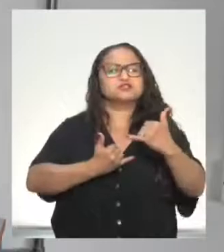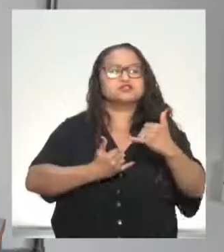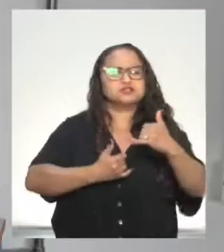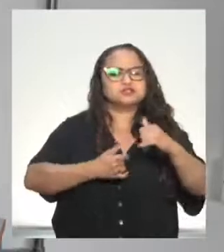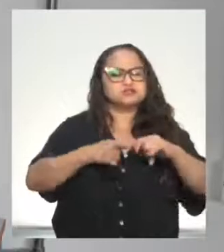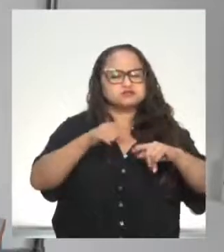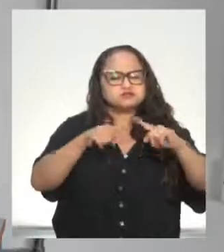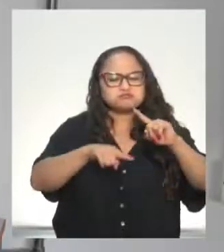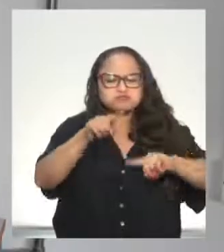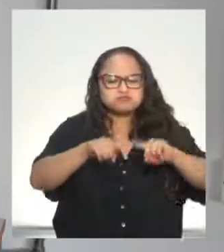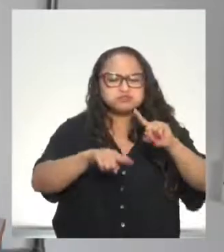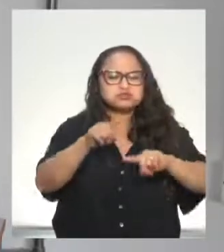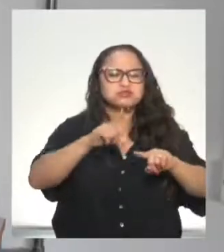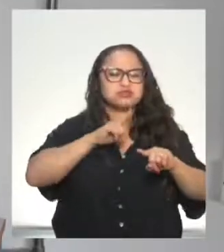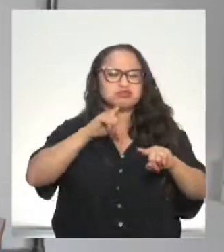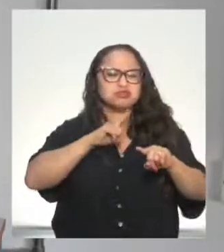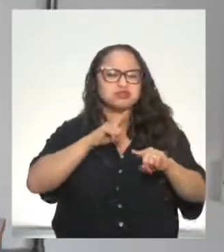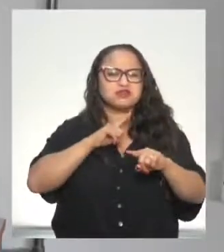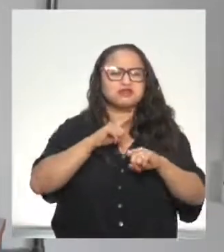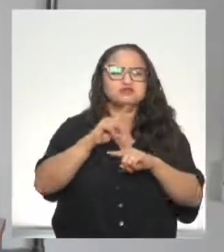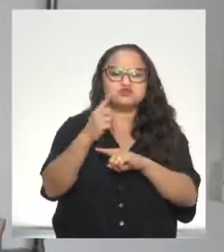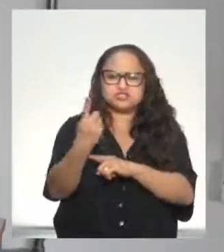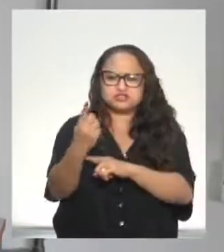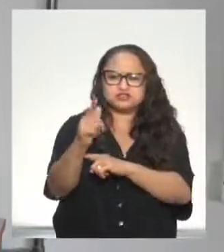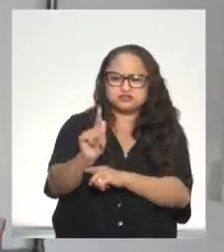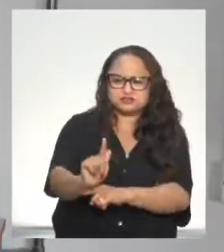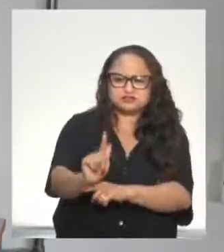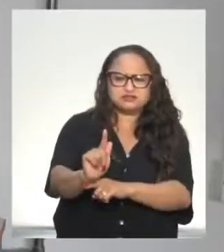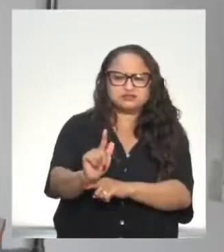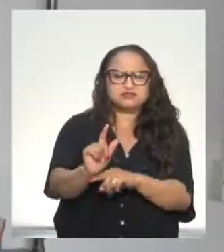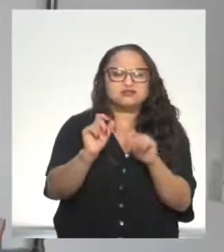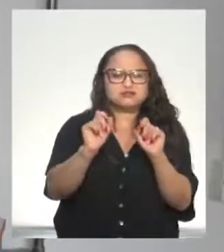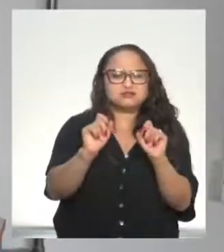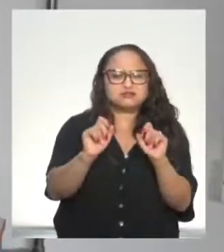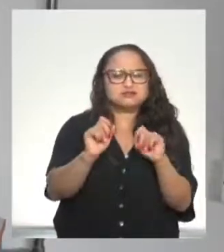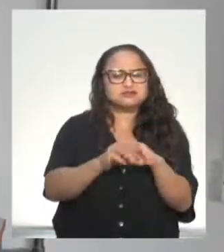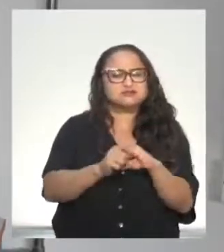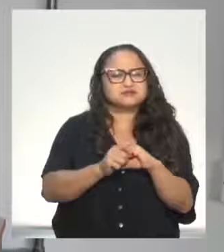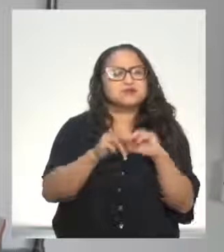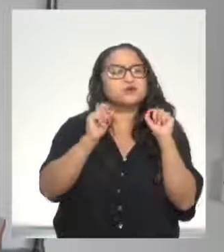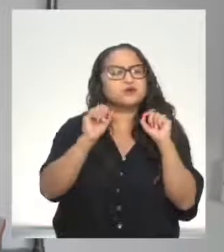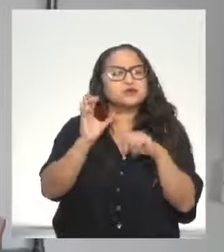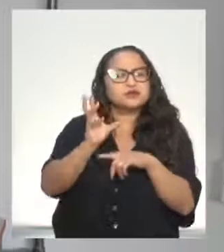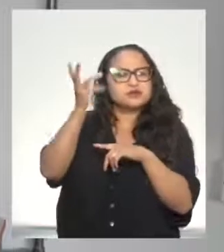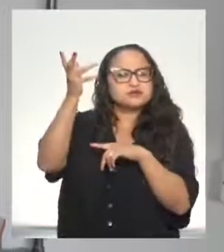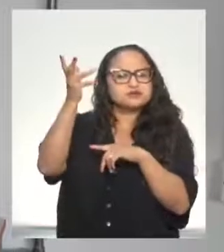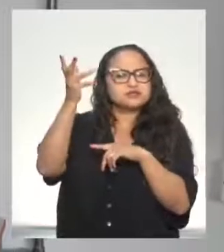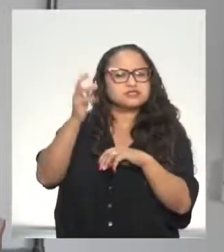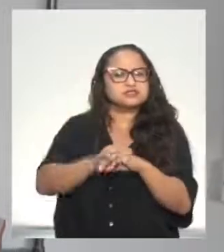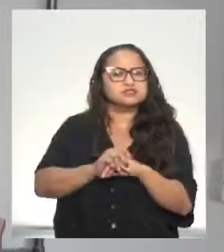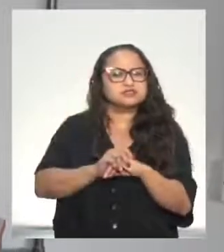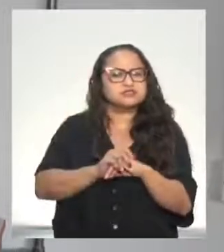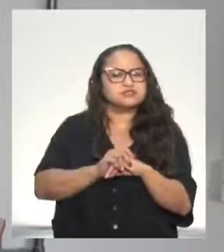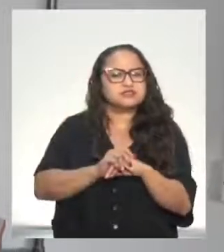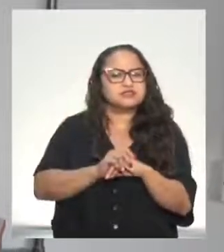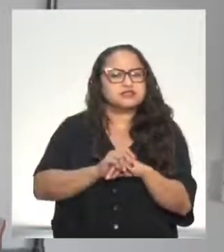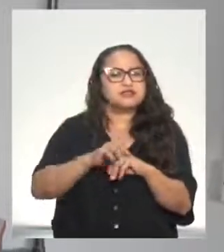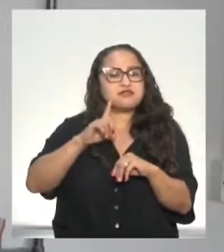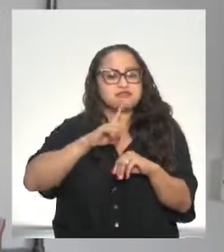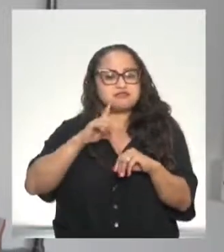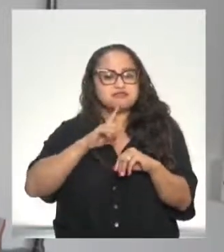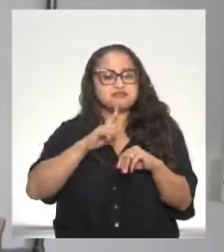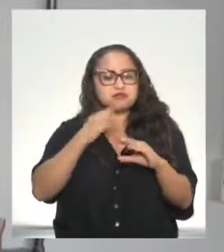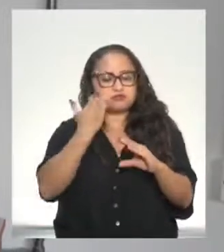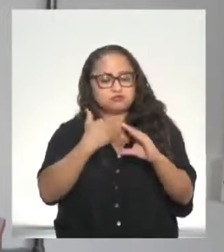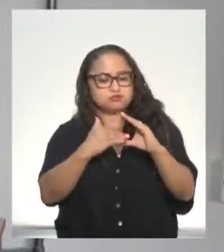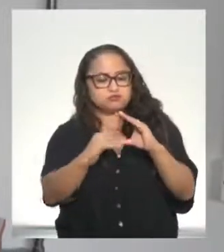arquivinho, que ele é o arquivinho G, certo? É o G-Code. Aí o que acontece? Esse arquivo, né, passado para a impressora 3D,